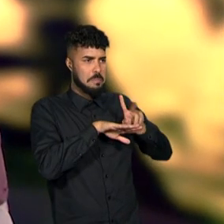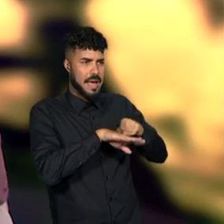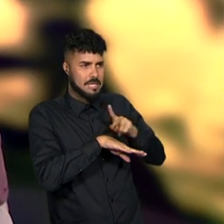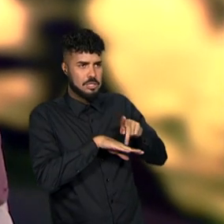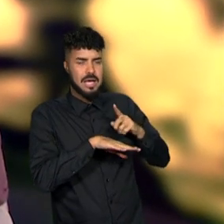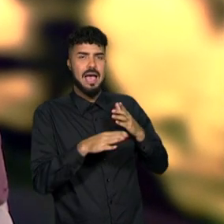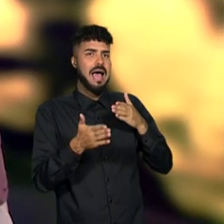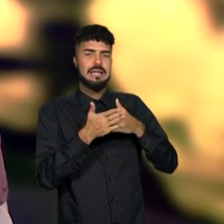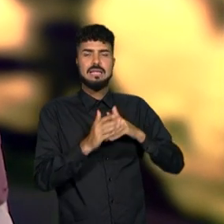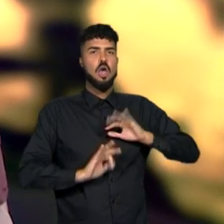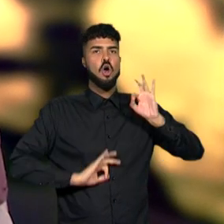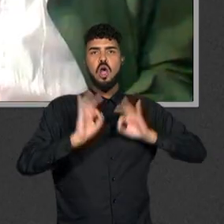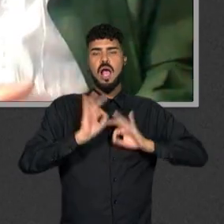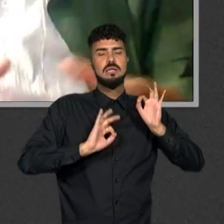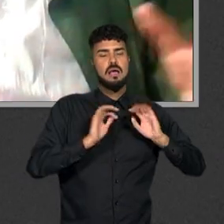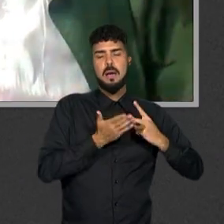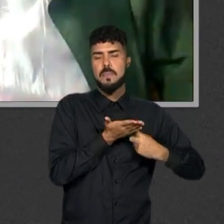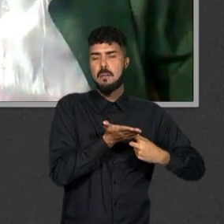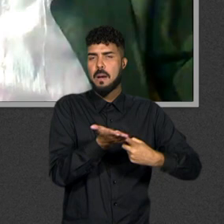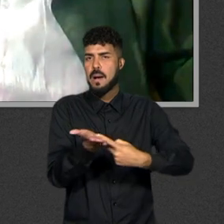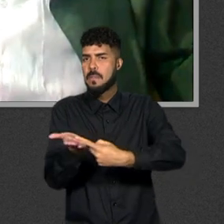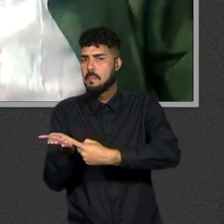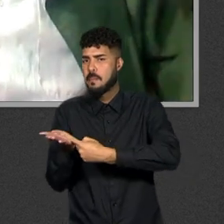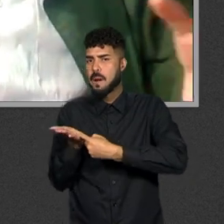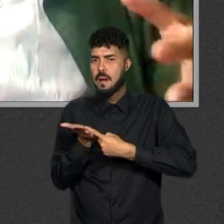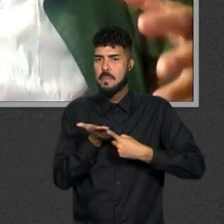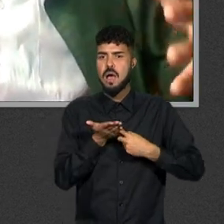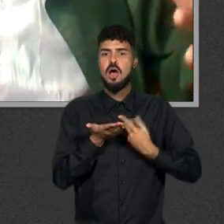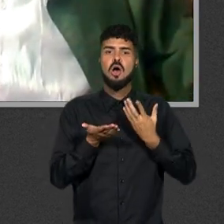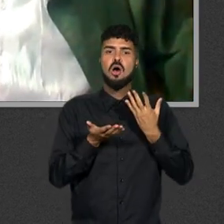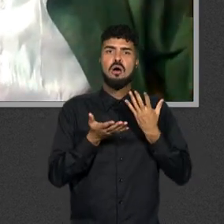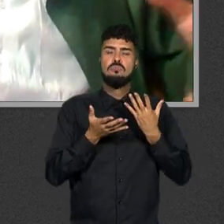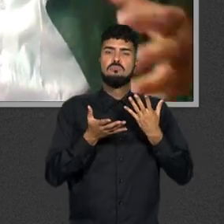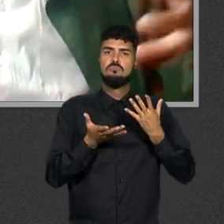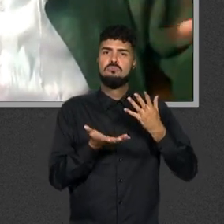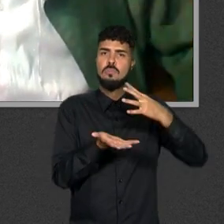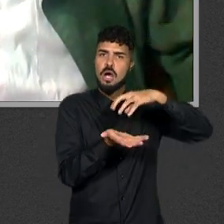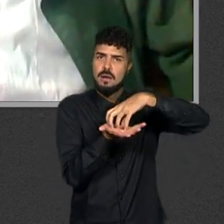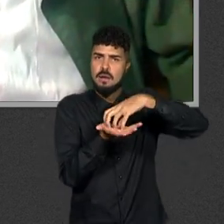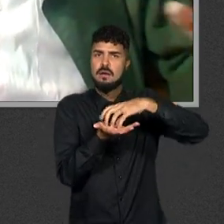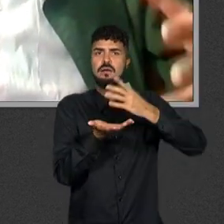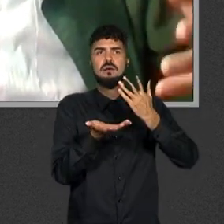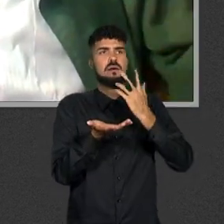da reorganização, não é, das organizações